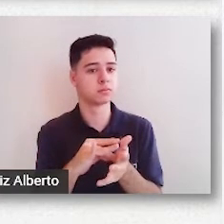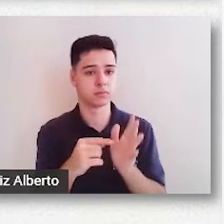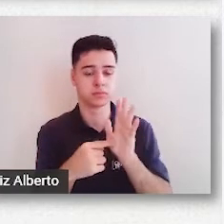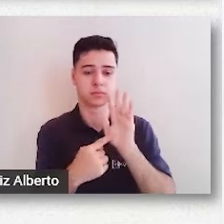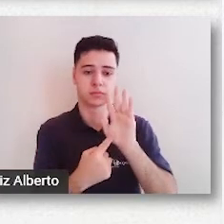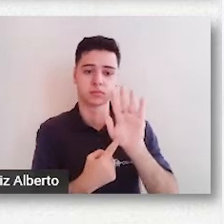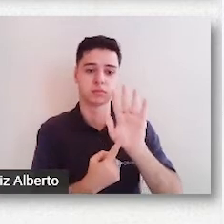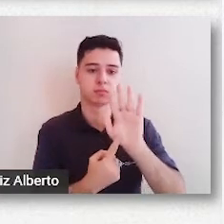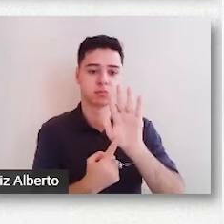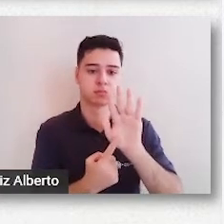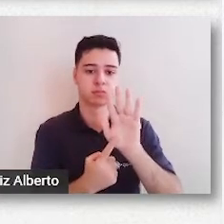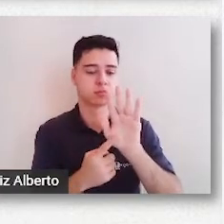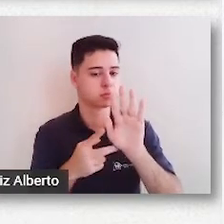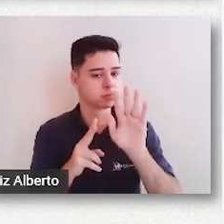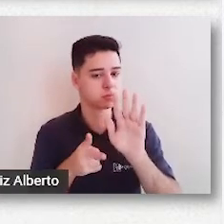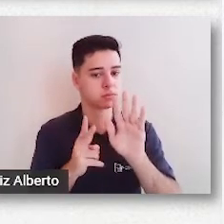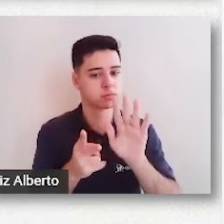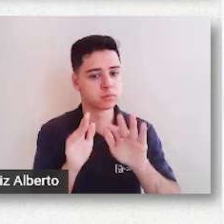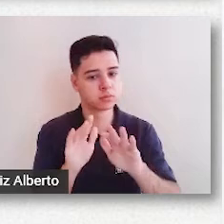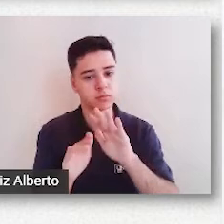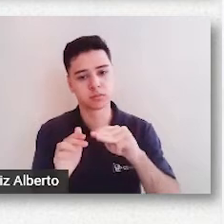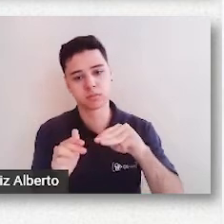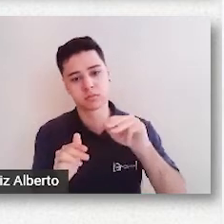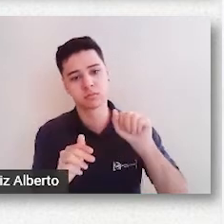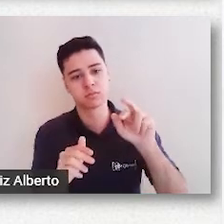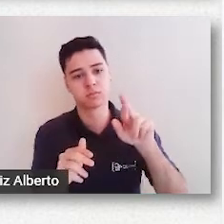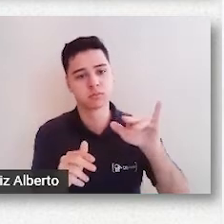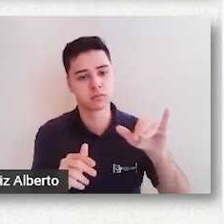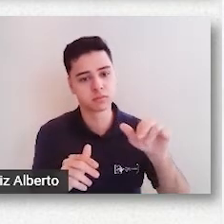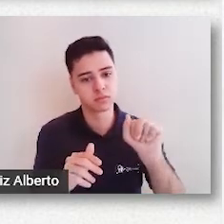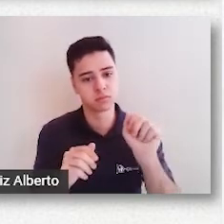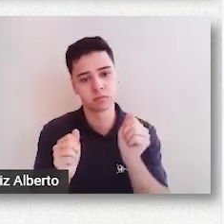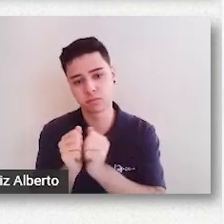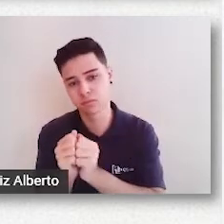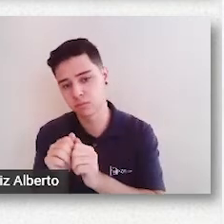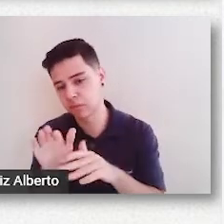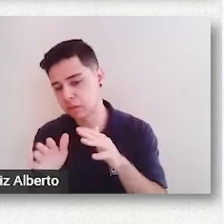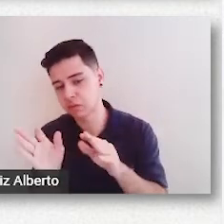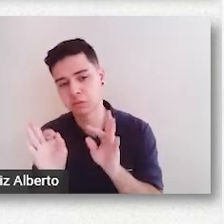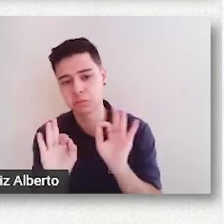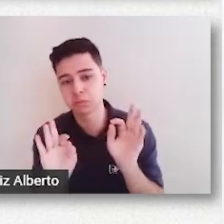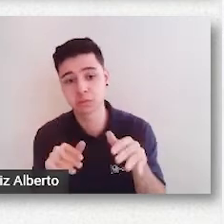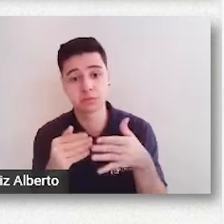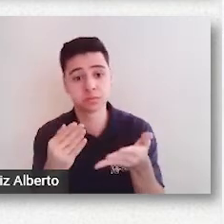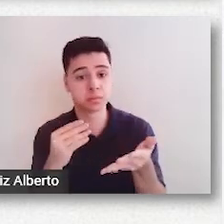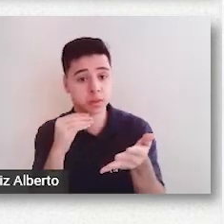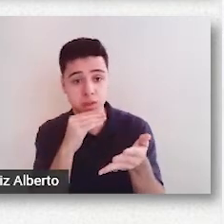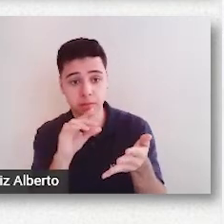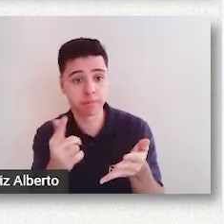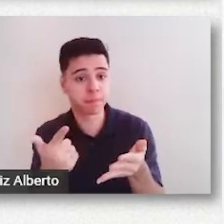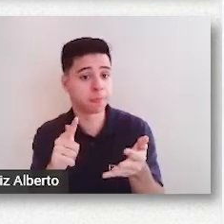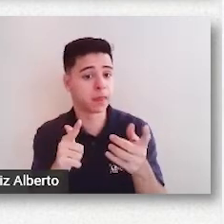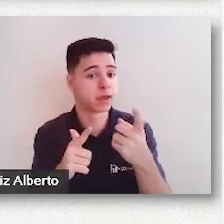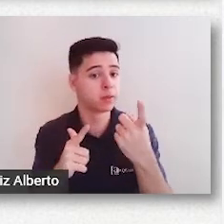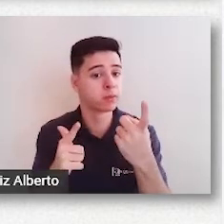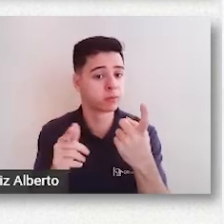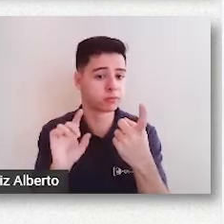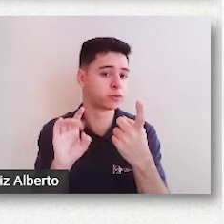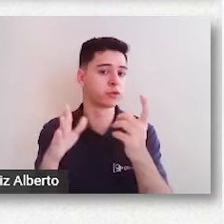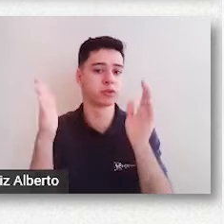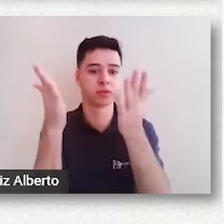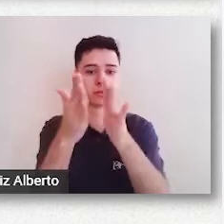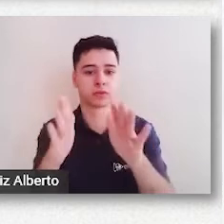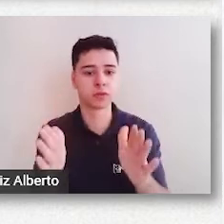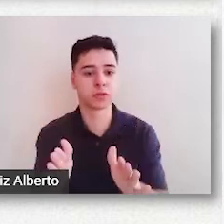aparece sempre. E às vezes Maria junto, às vezes não. Né? Então, para a gente ver que não existe uma única forma iconográfica, elas